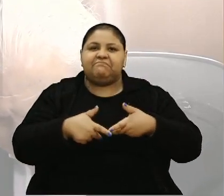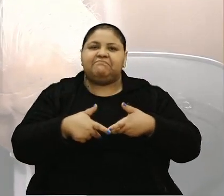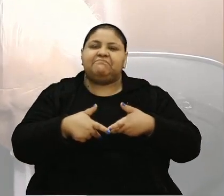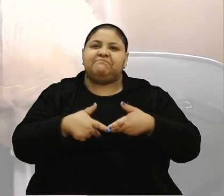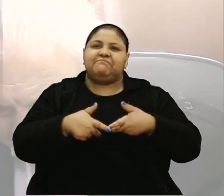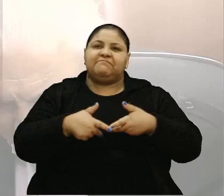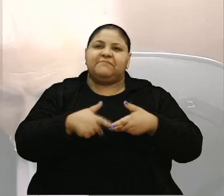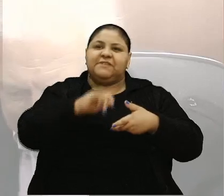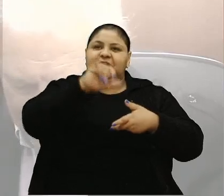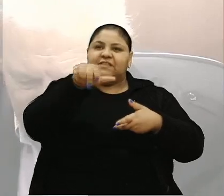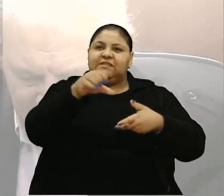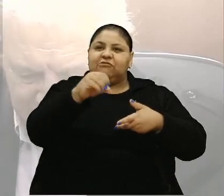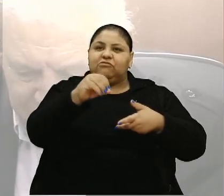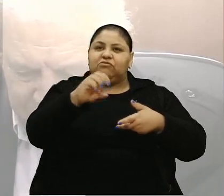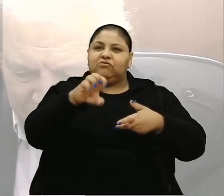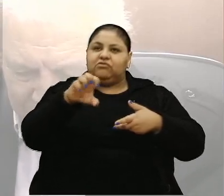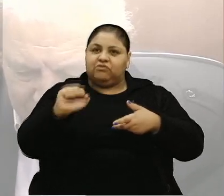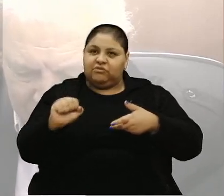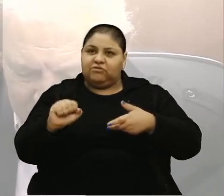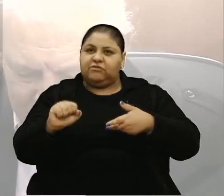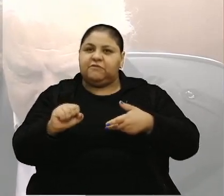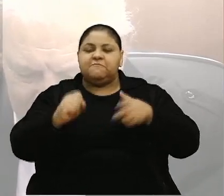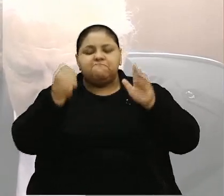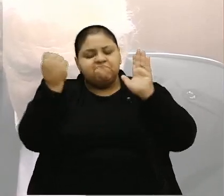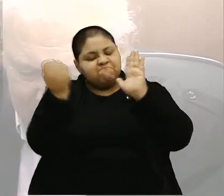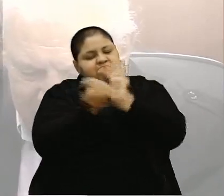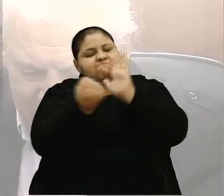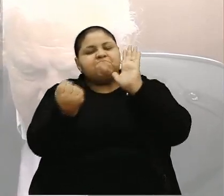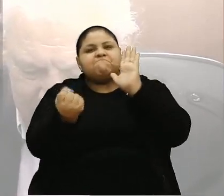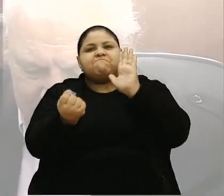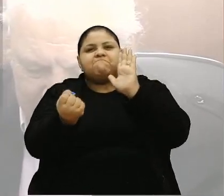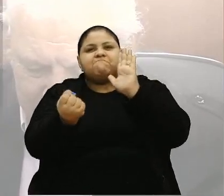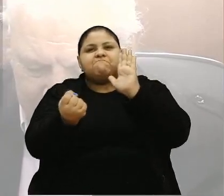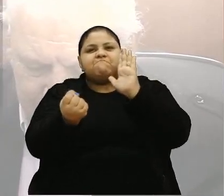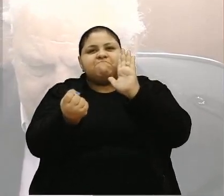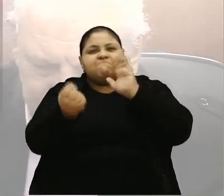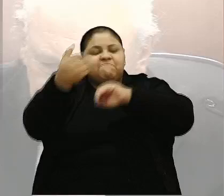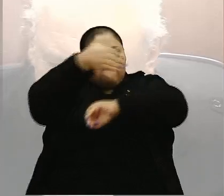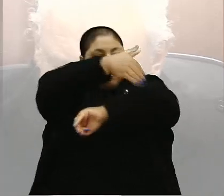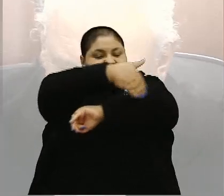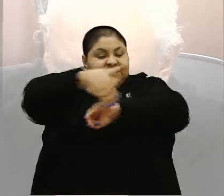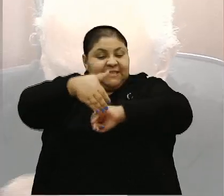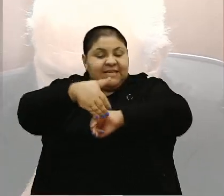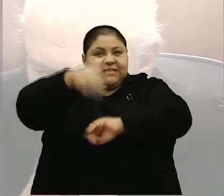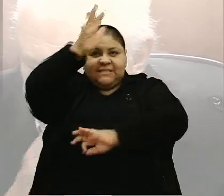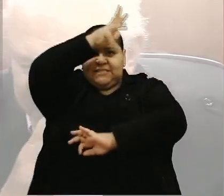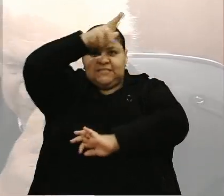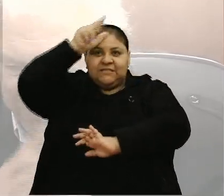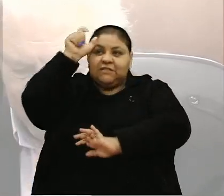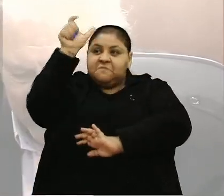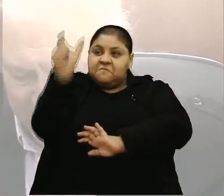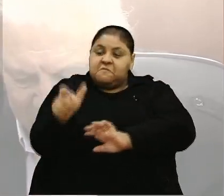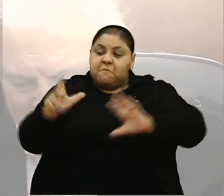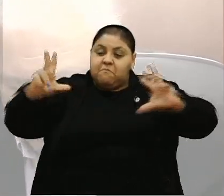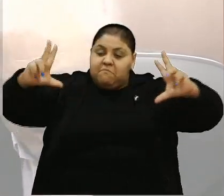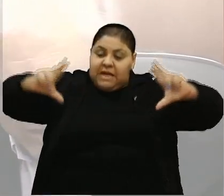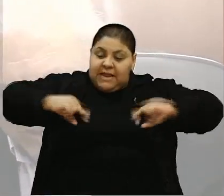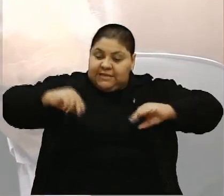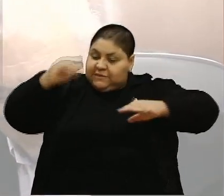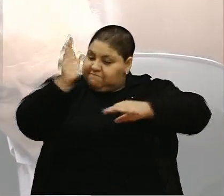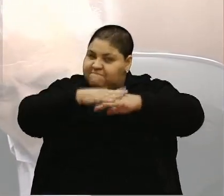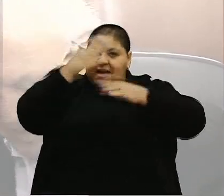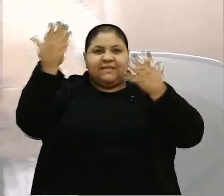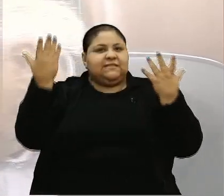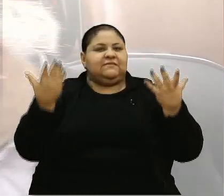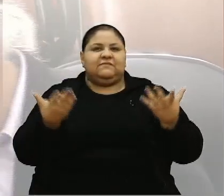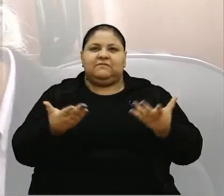ao José, que vai eternizar também uma estrada municipal com uma pessoa que merece muito mais, né?